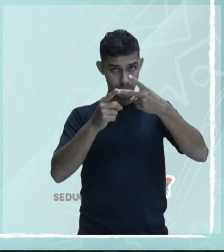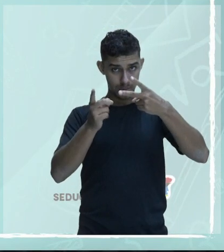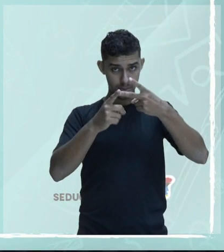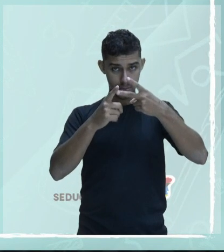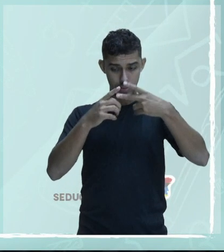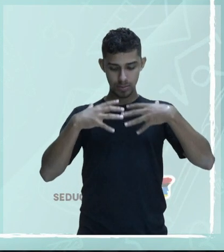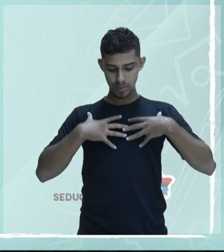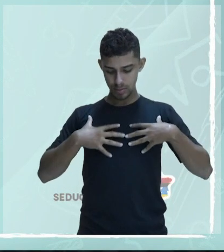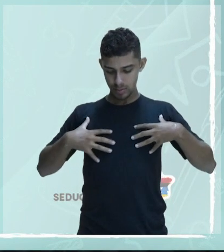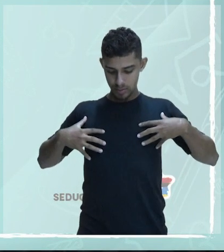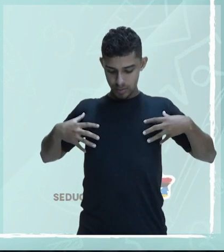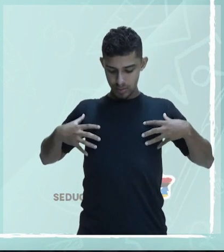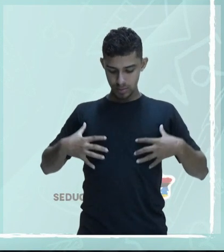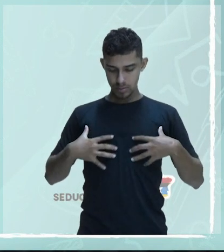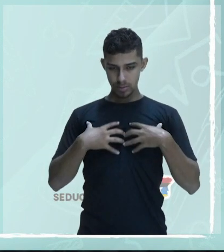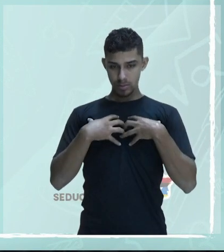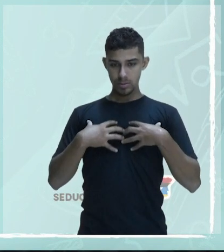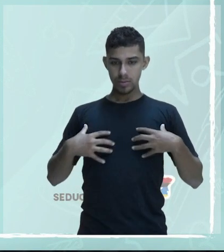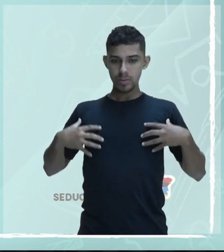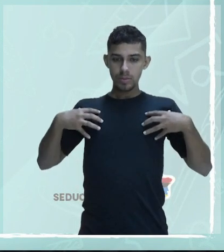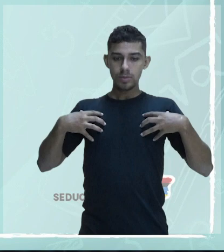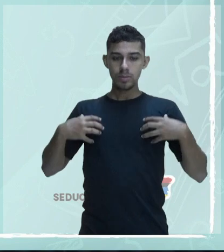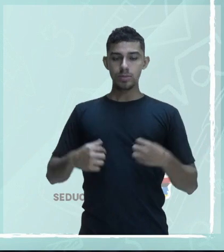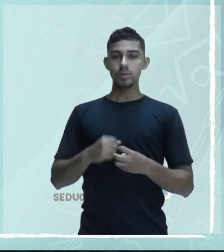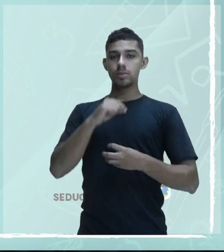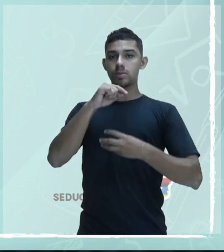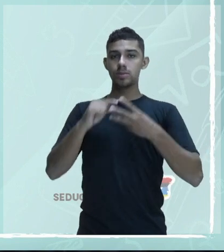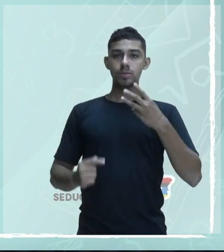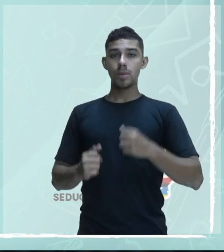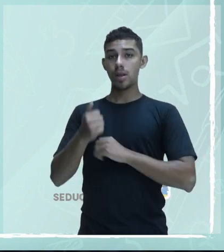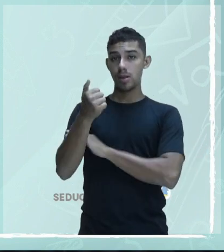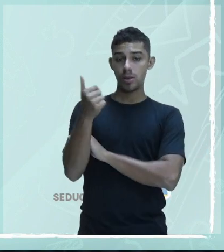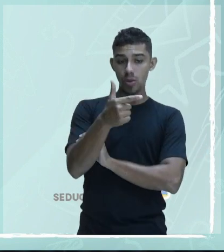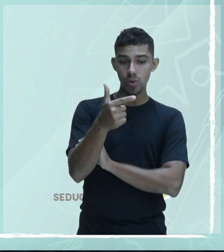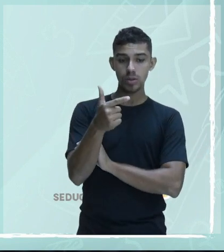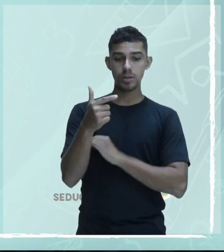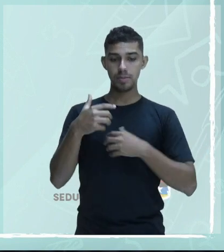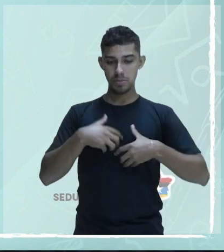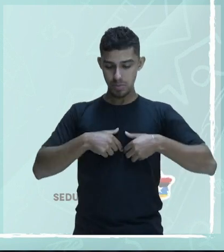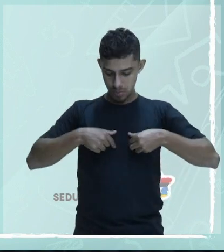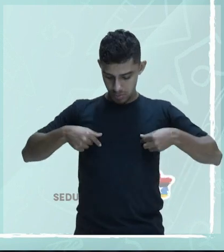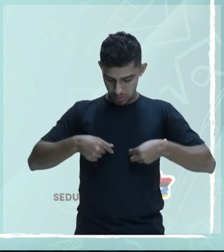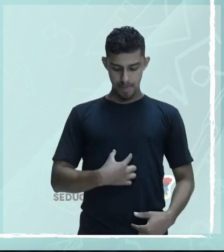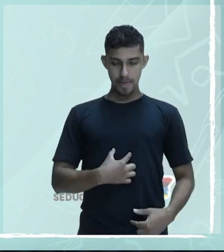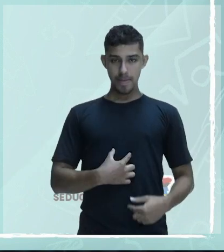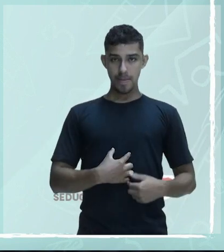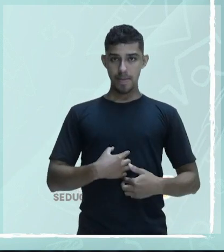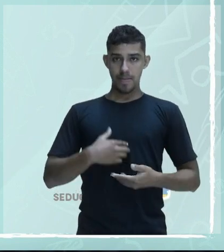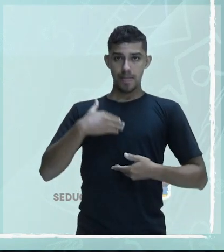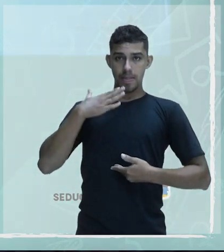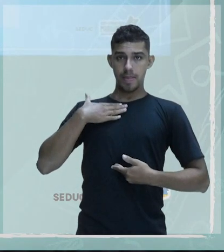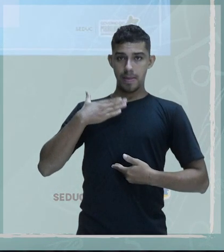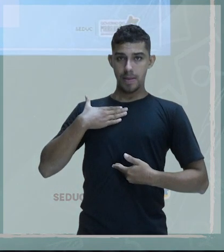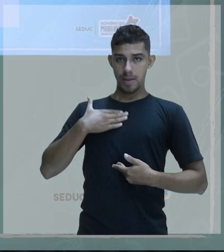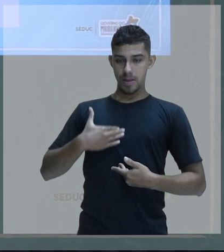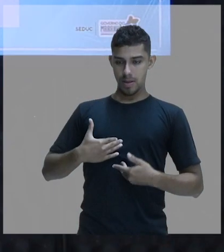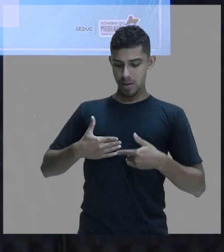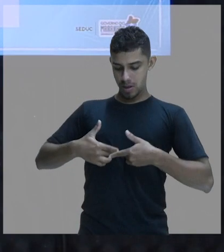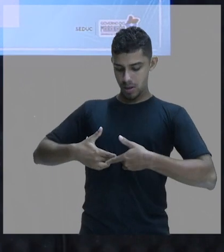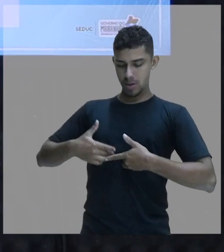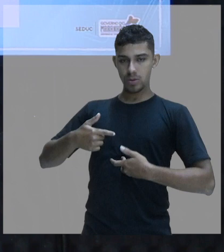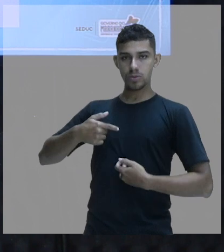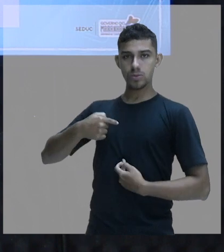A caixa torácica, pessoal, é formada por 12 pares de costela e pelo osso externo, que fica bem no meio da região